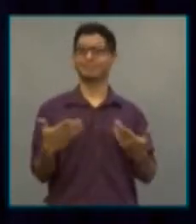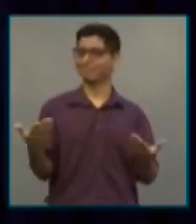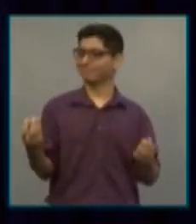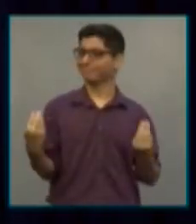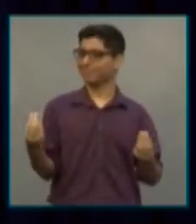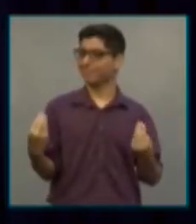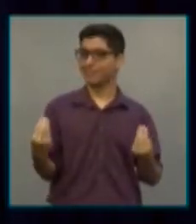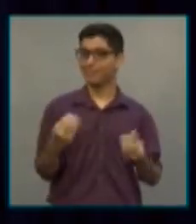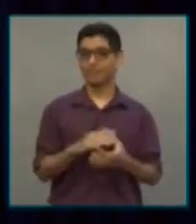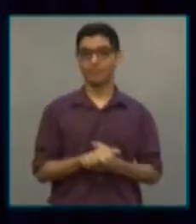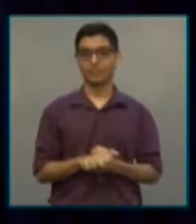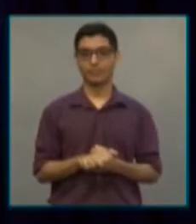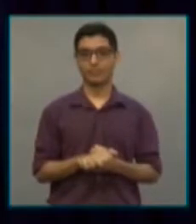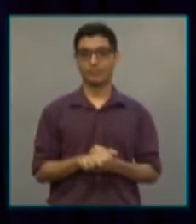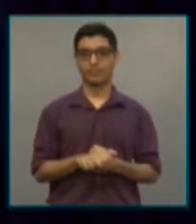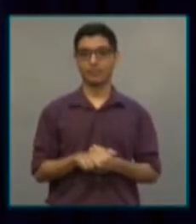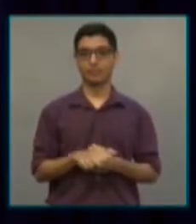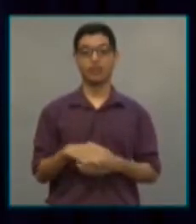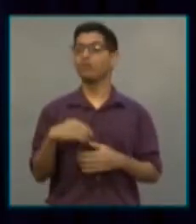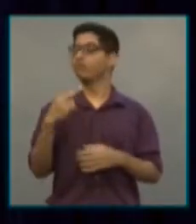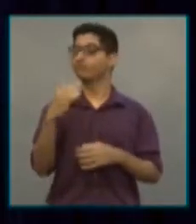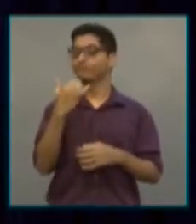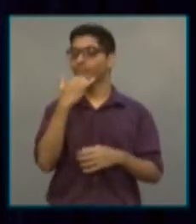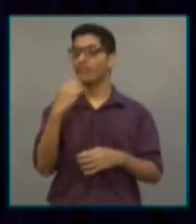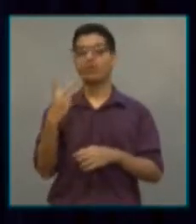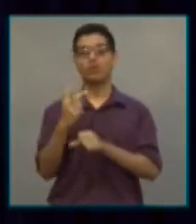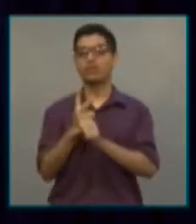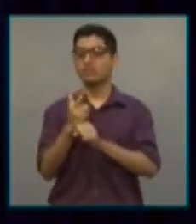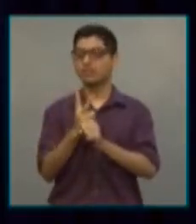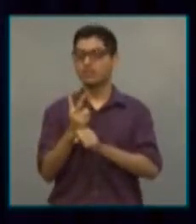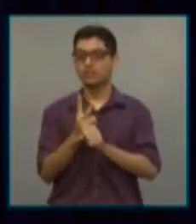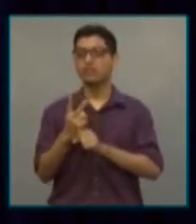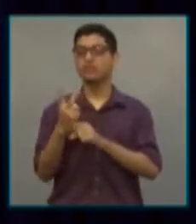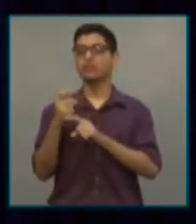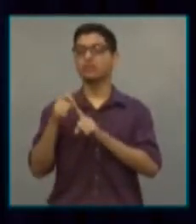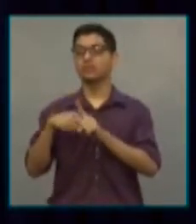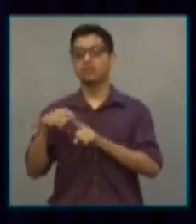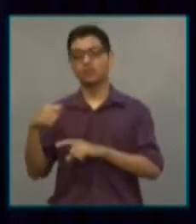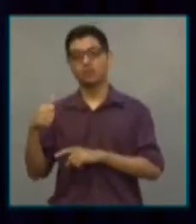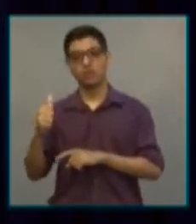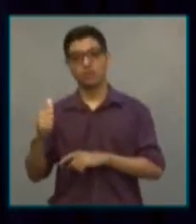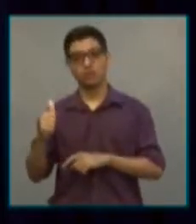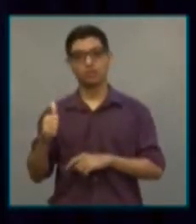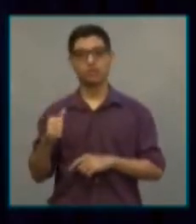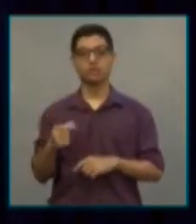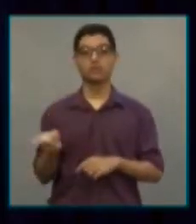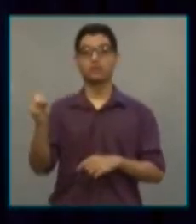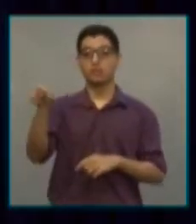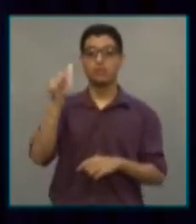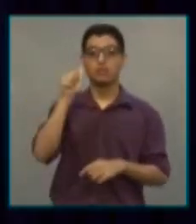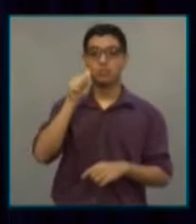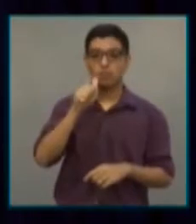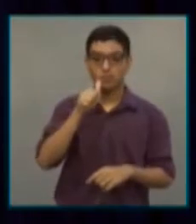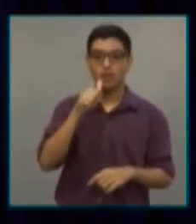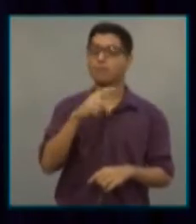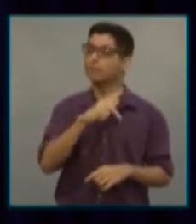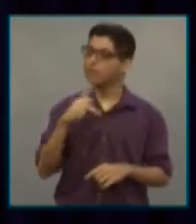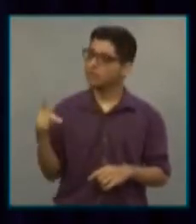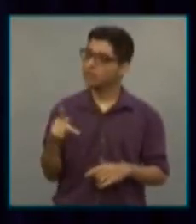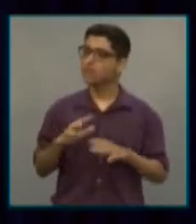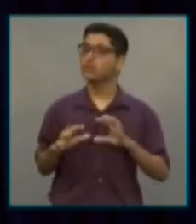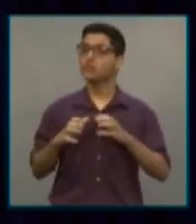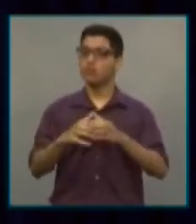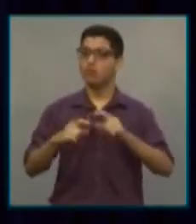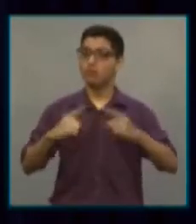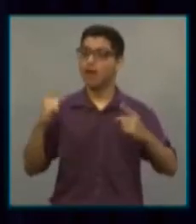perdão. E a outra candidata foi eleita junto com eles, é presidente de comissão e não